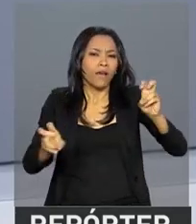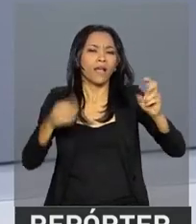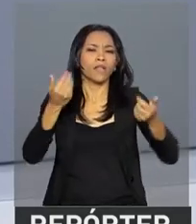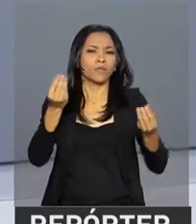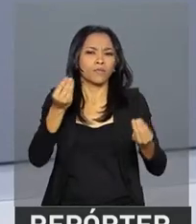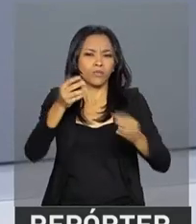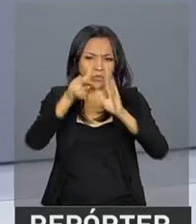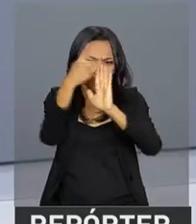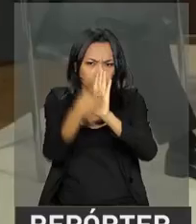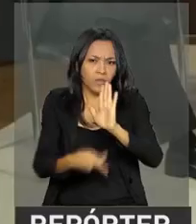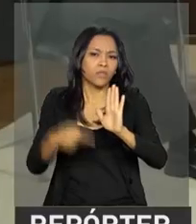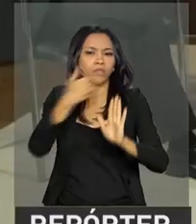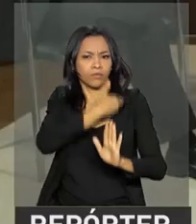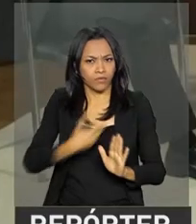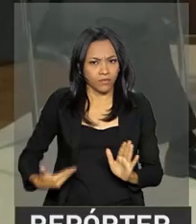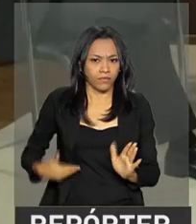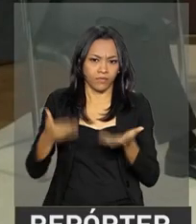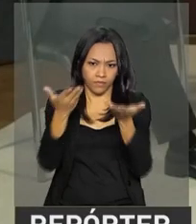mobilidade urbana.